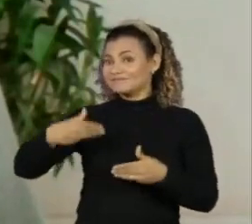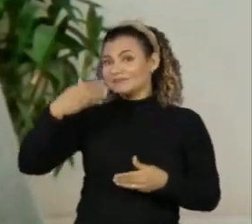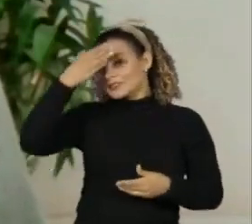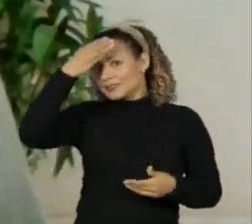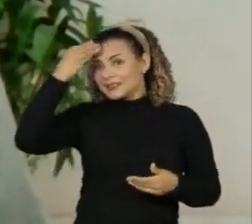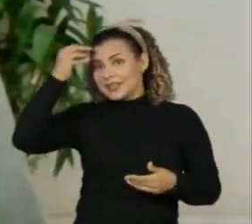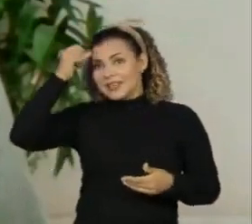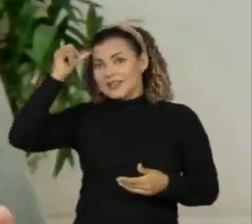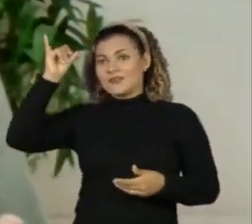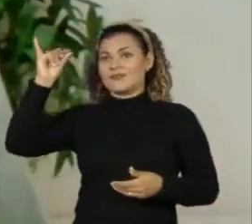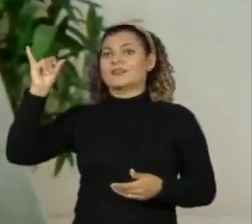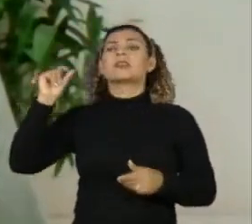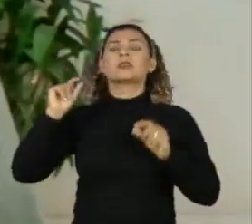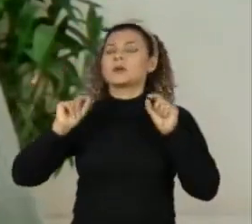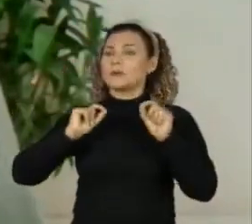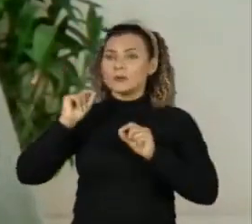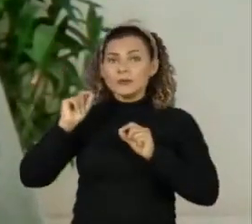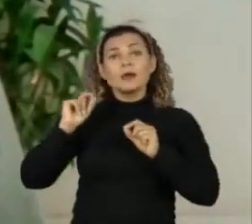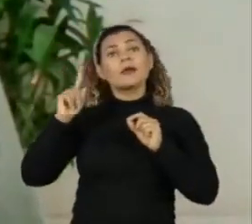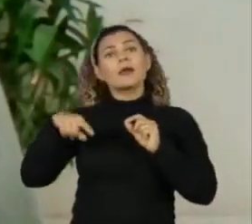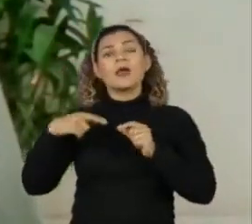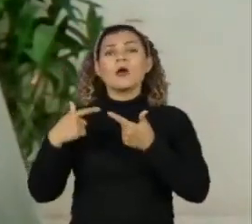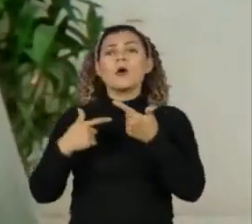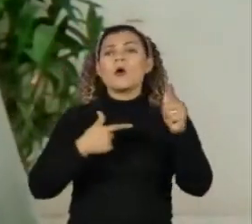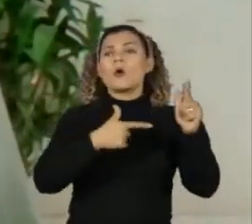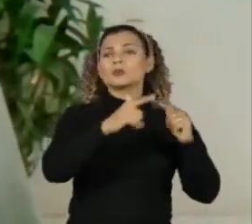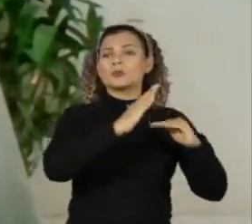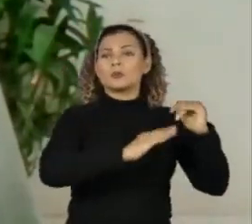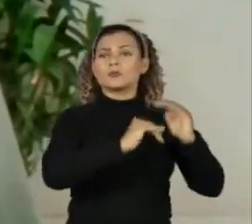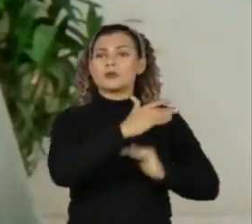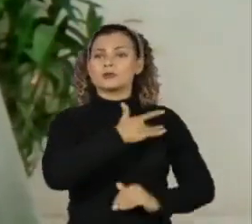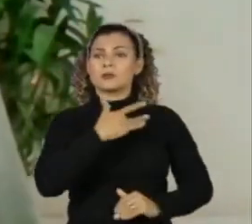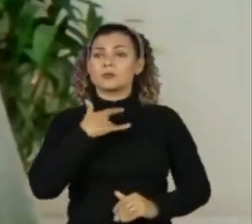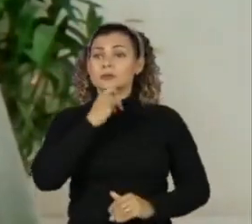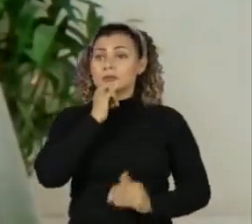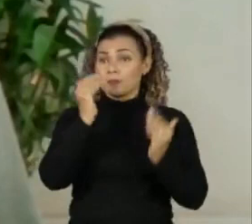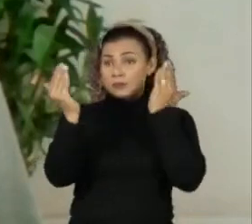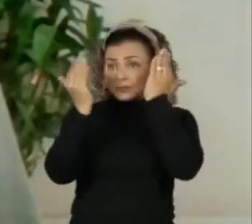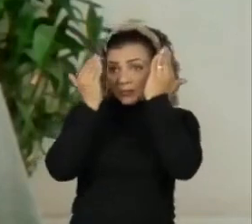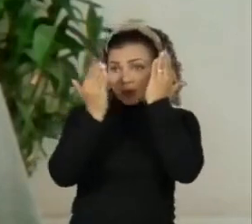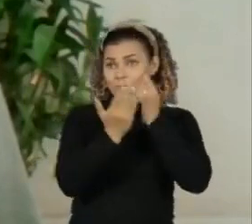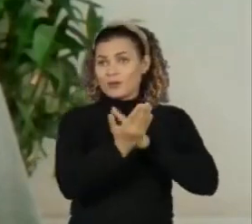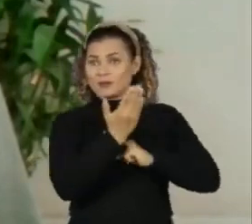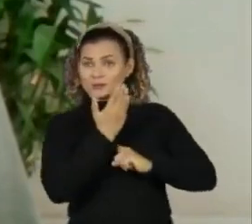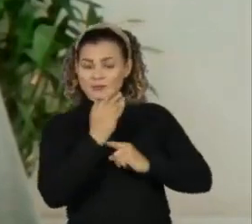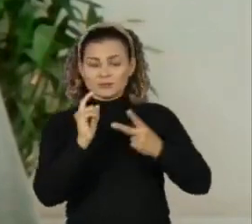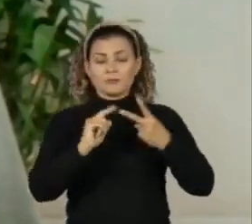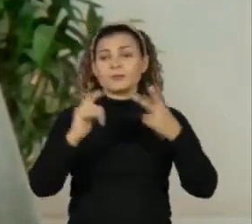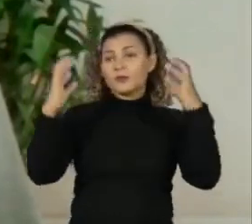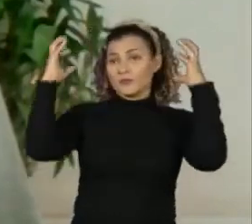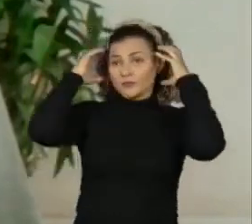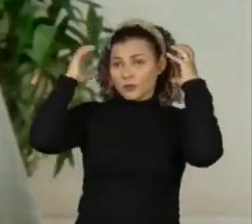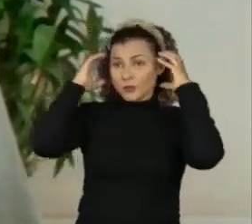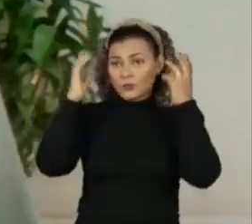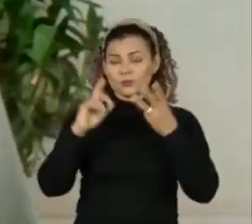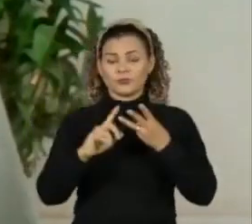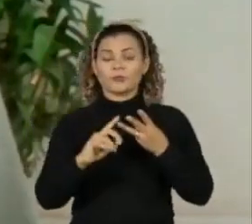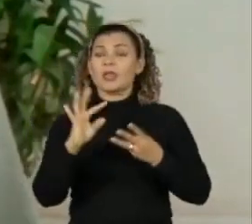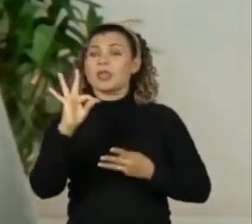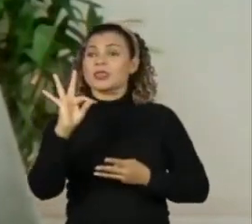farmacológico, intervenções feitas por outros profissionais de saúde, como psicólogos, como fonoaudiólogos,